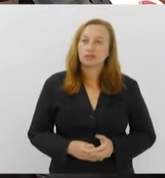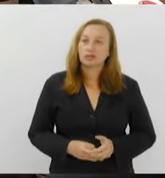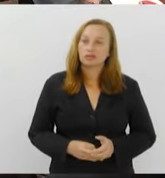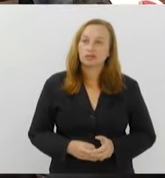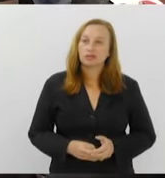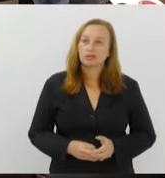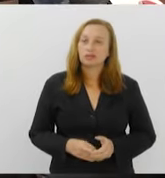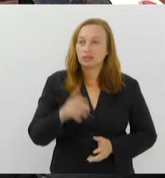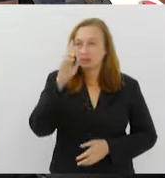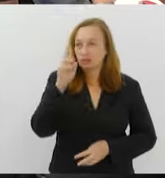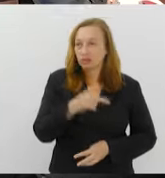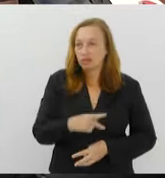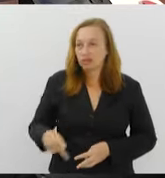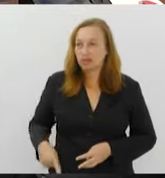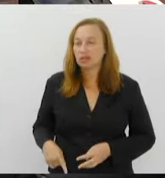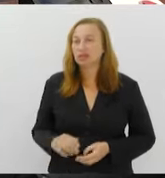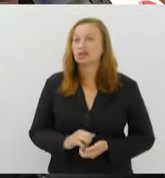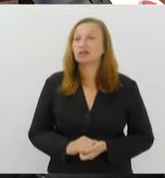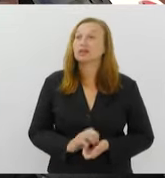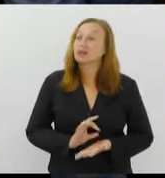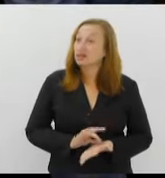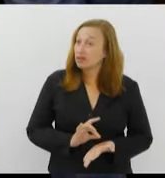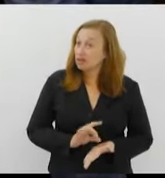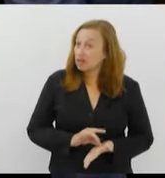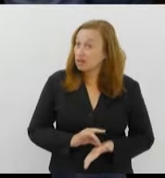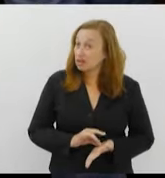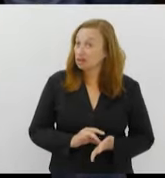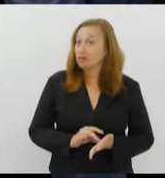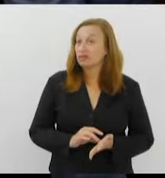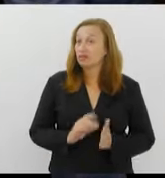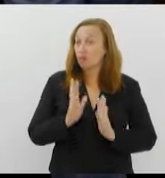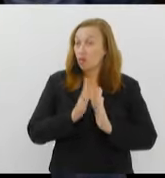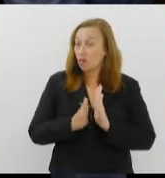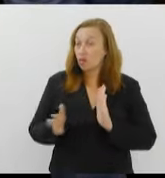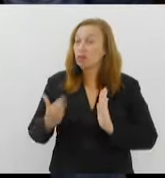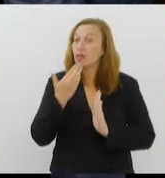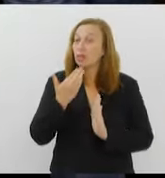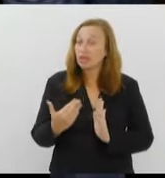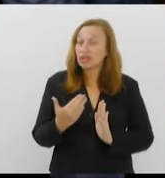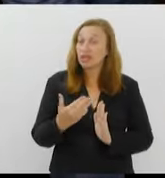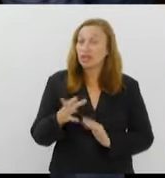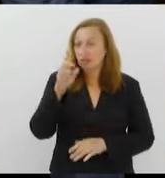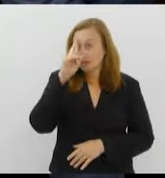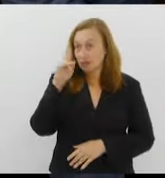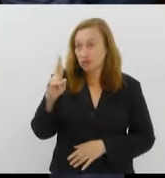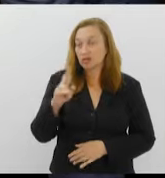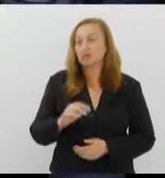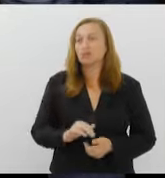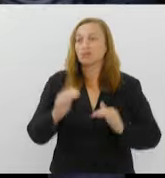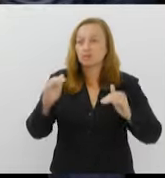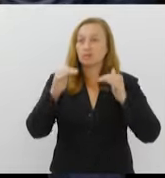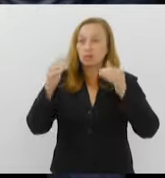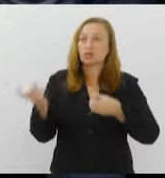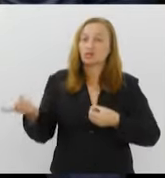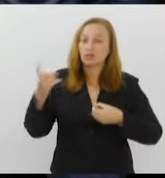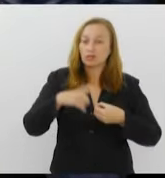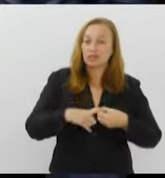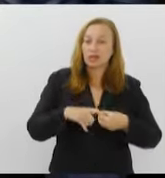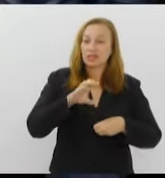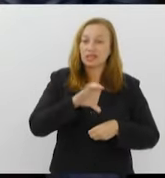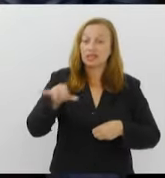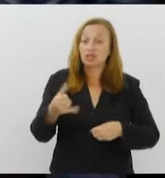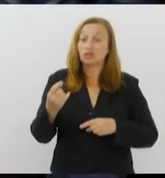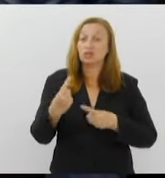Senhor presidente, vou, na verdade, fazer uma questão de ordem, solicitar que Vossa Excelência possa reenviar para a CCJ,